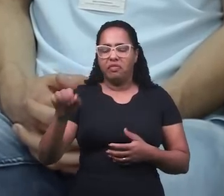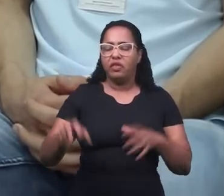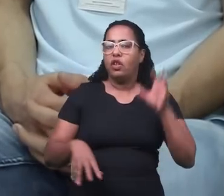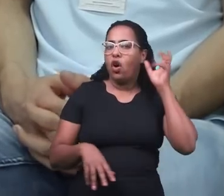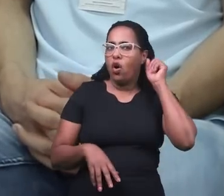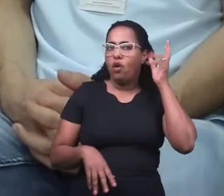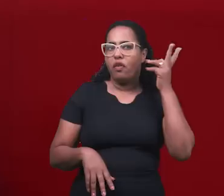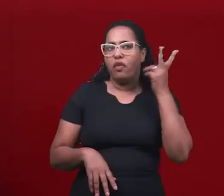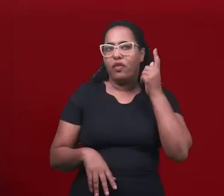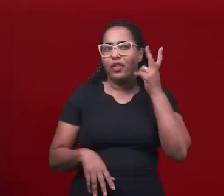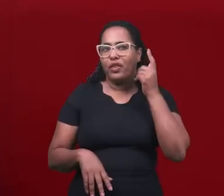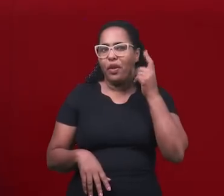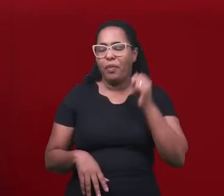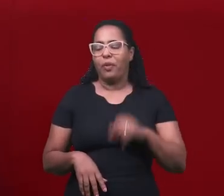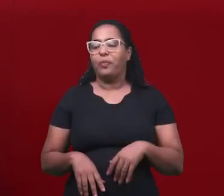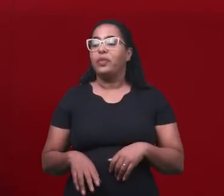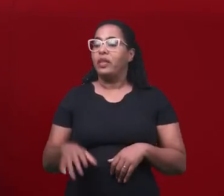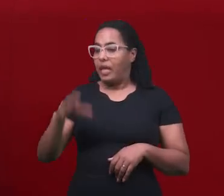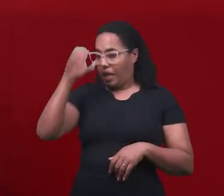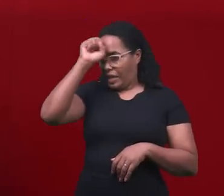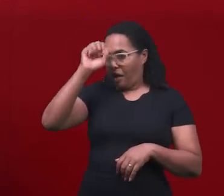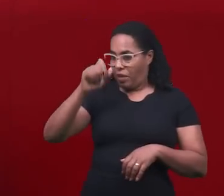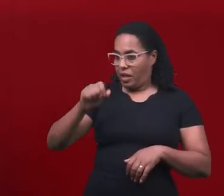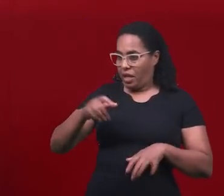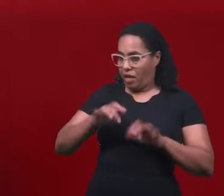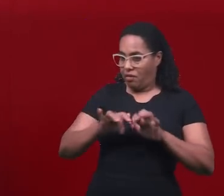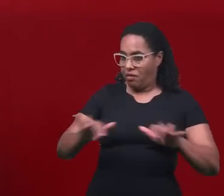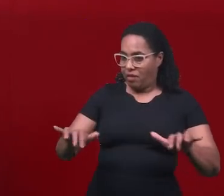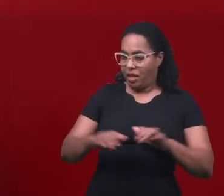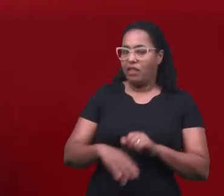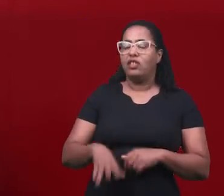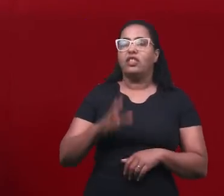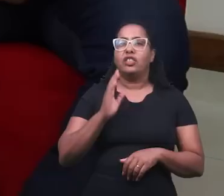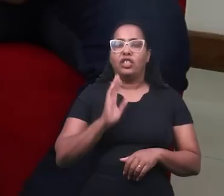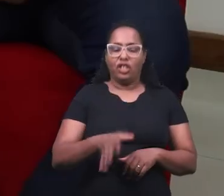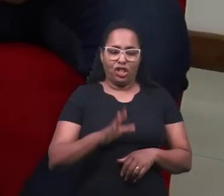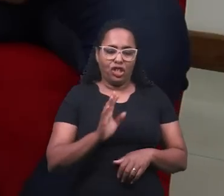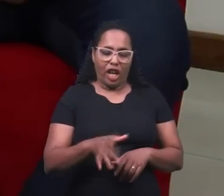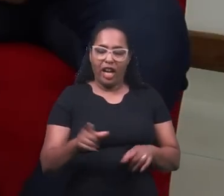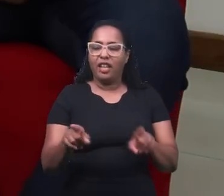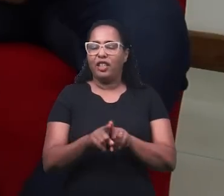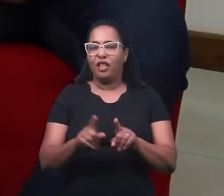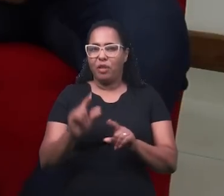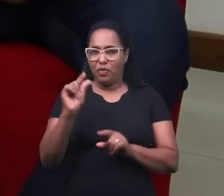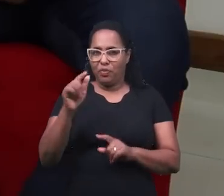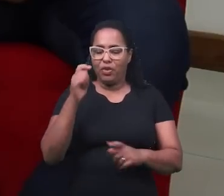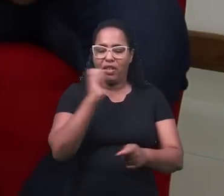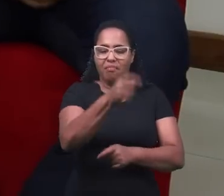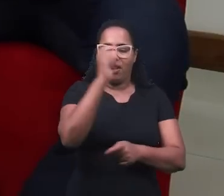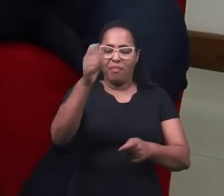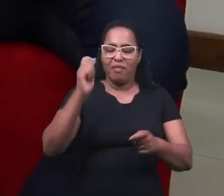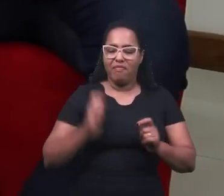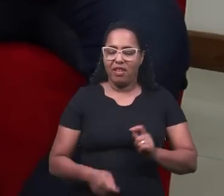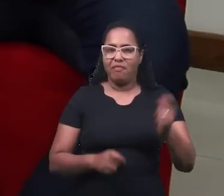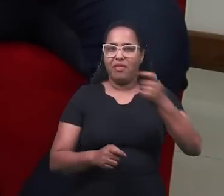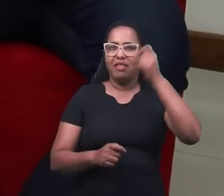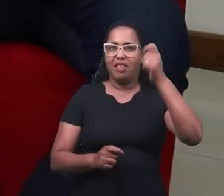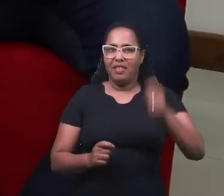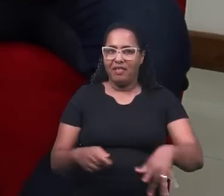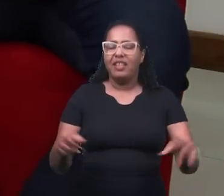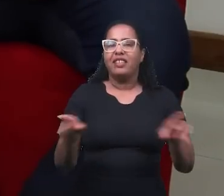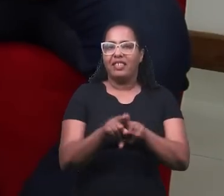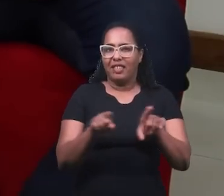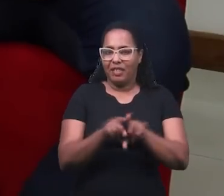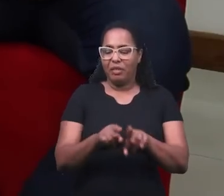ouve normalmente e o Davi Senhor está operou aprendendo melhor. teclado, a tocar teclado. Já É toca até um isso. pouquinho de bateria, né?